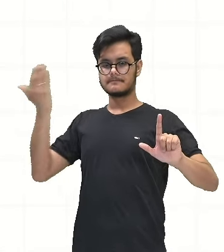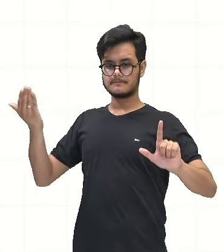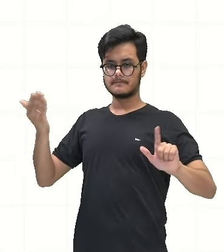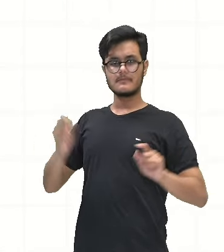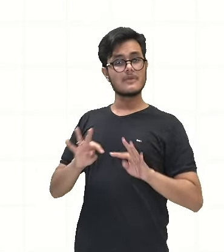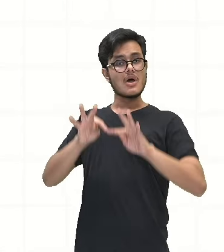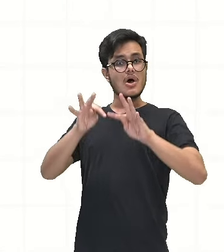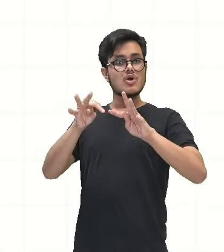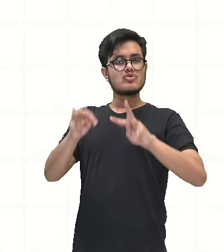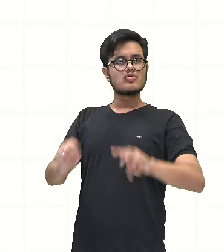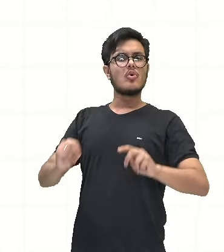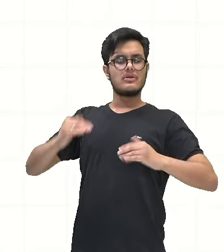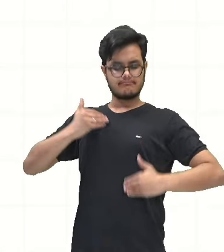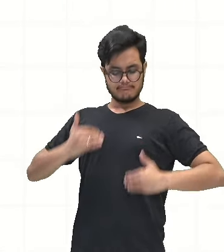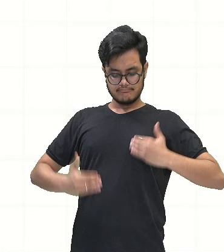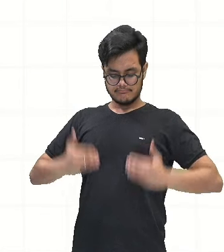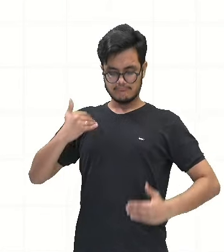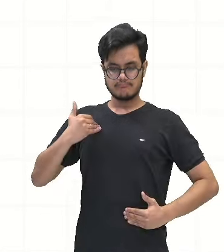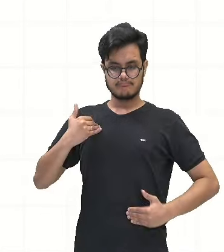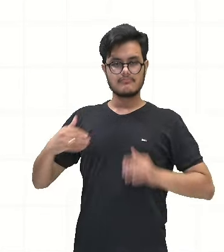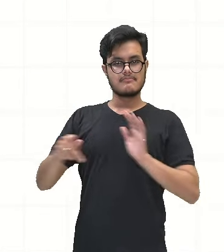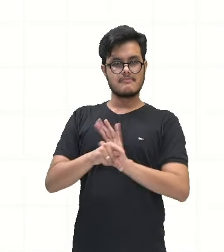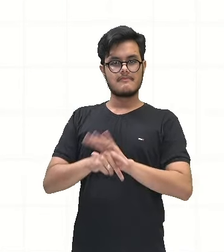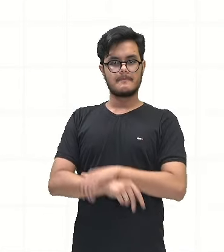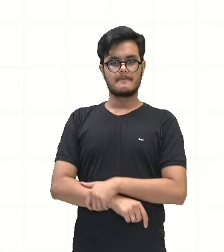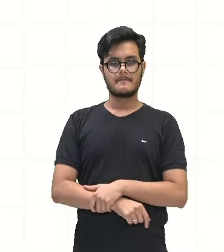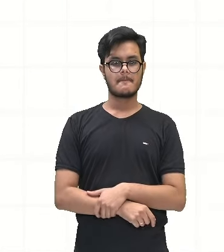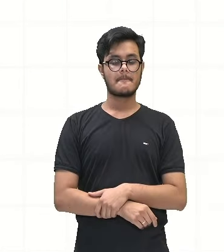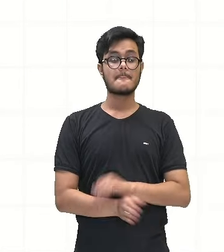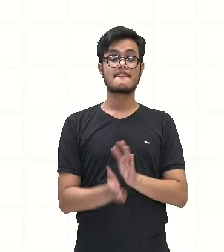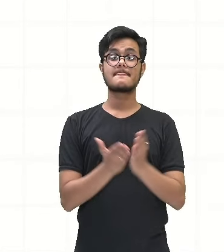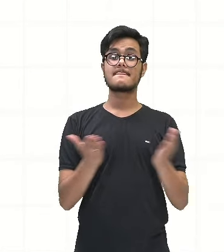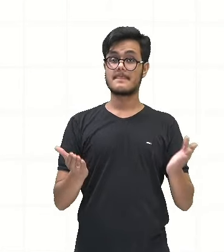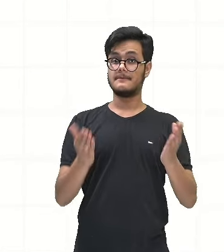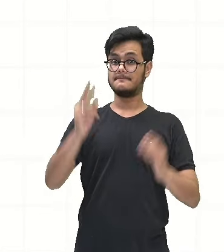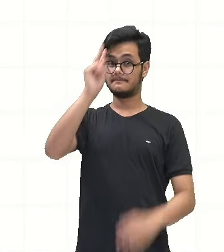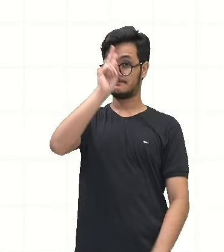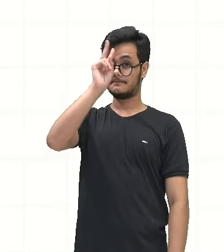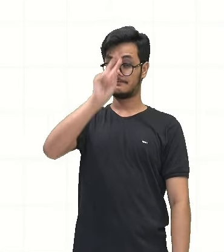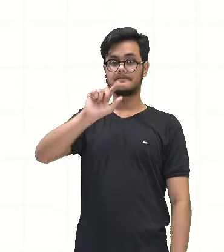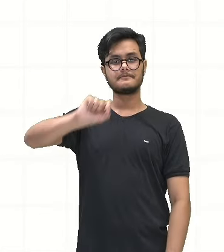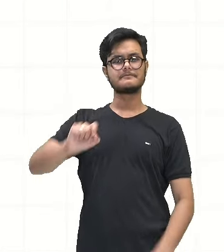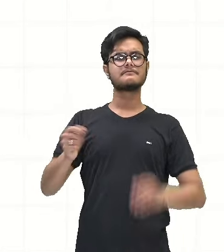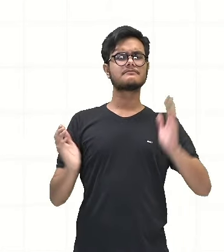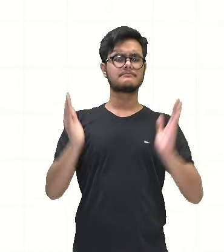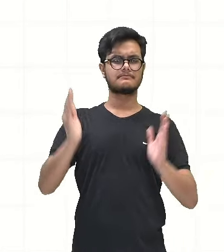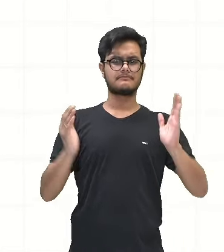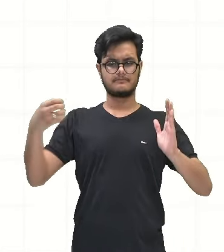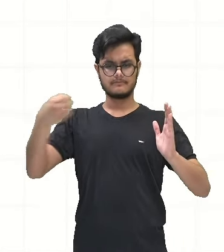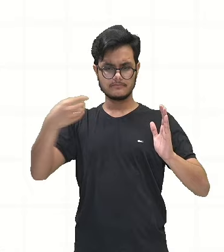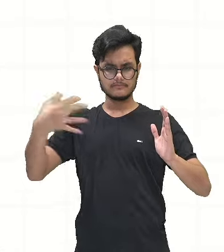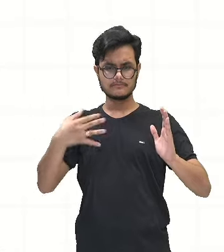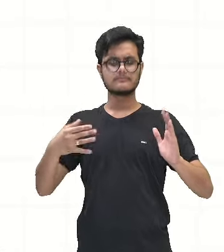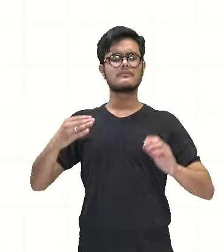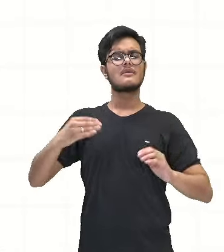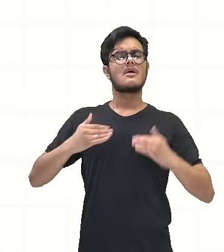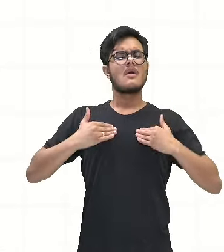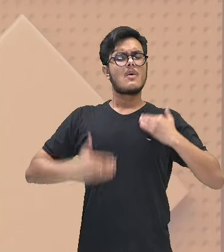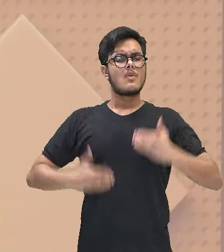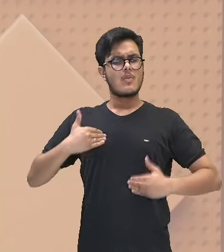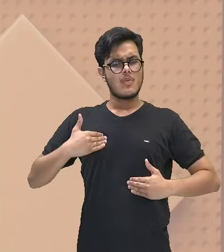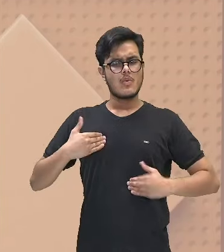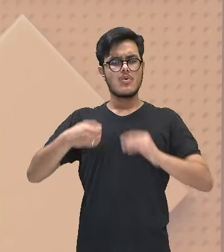toda a anatomia do ser humano. Lembrando, né, que uma das características renascentistas é justamente trazer